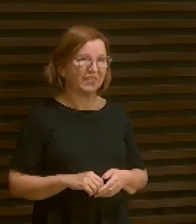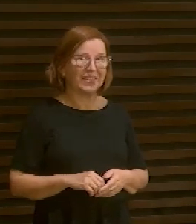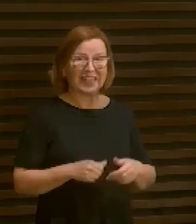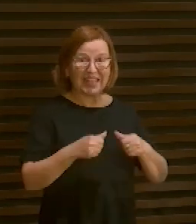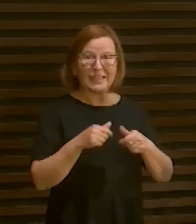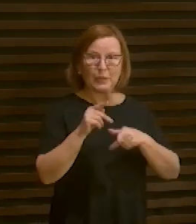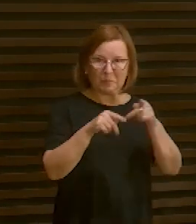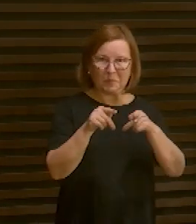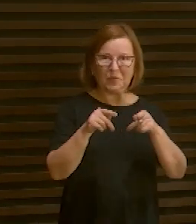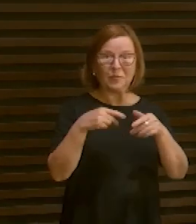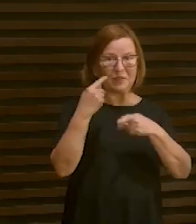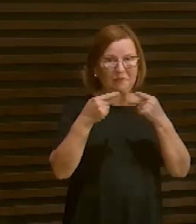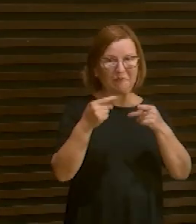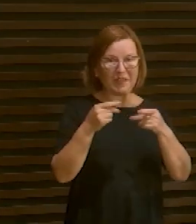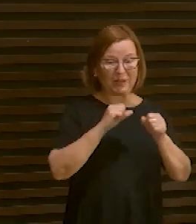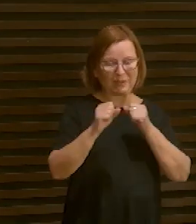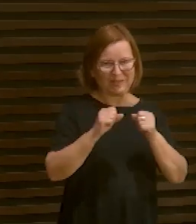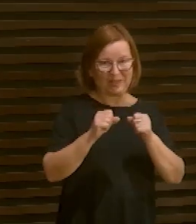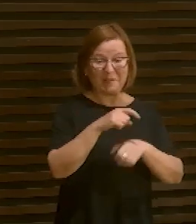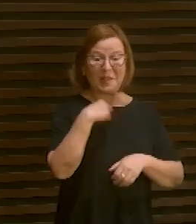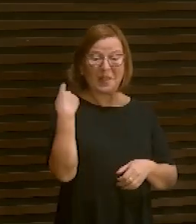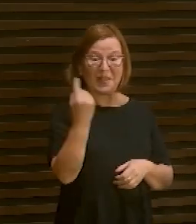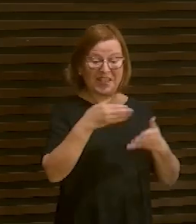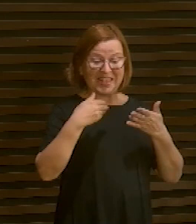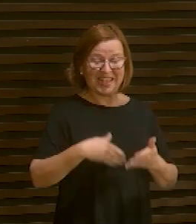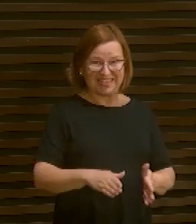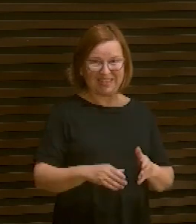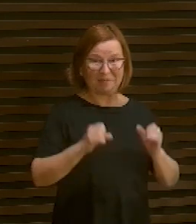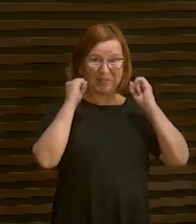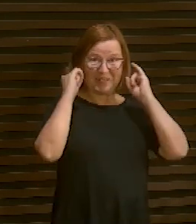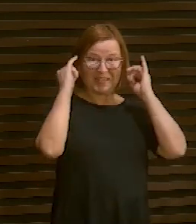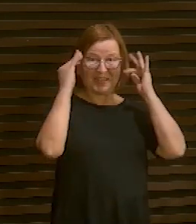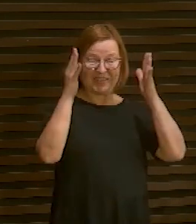nós, que nascemos na madrugada da ressurreição.